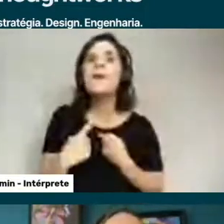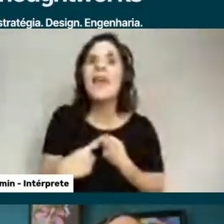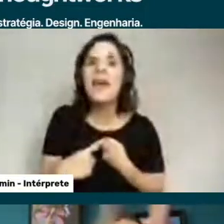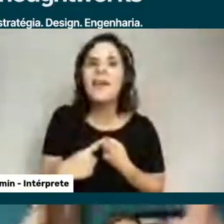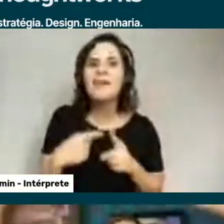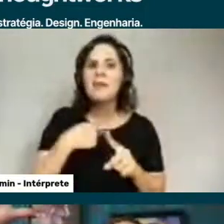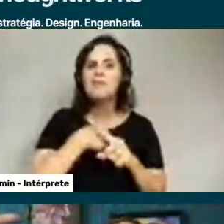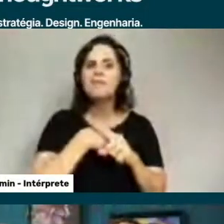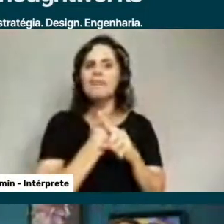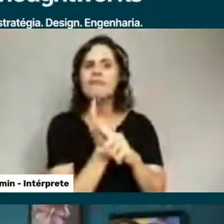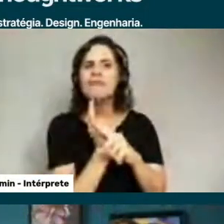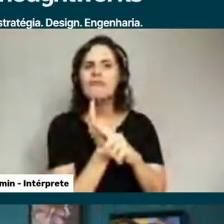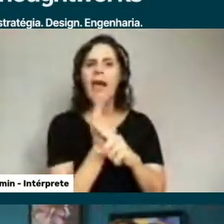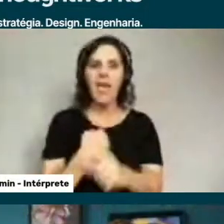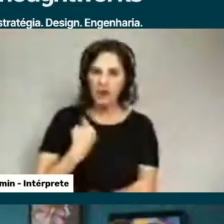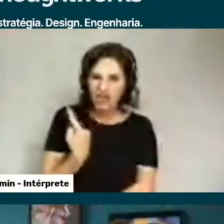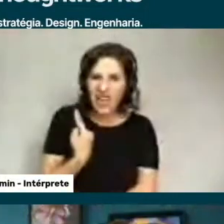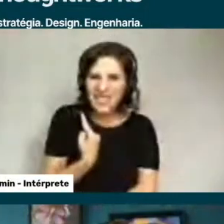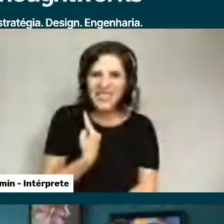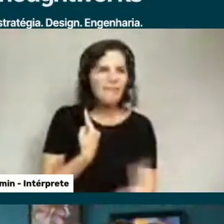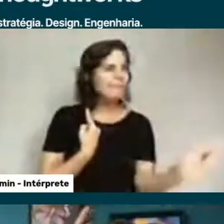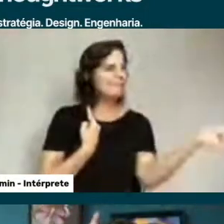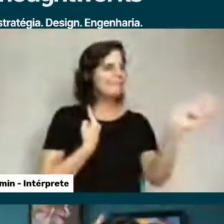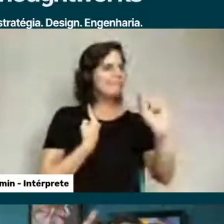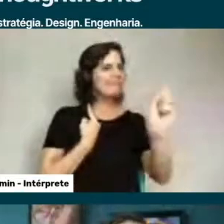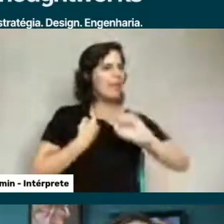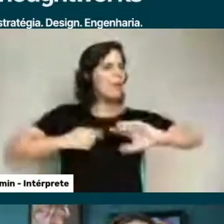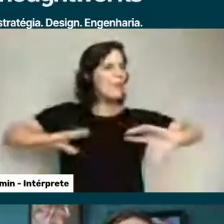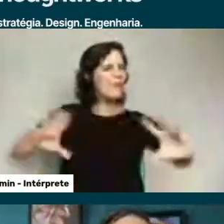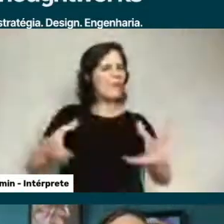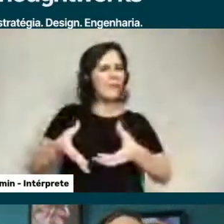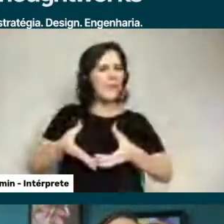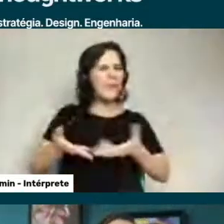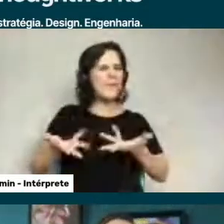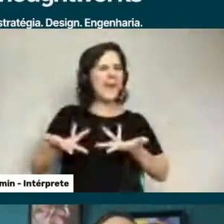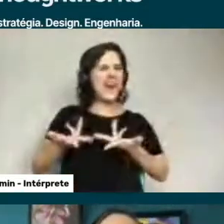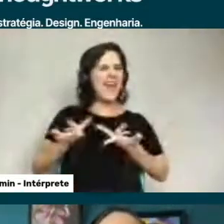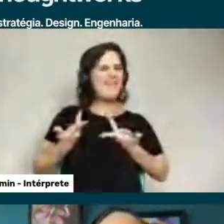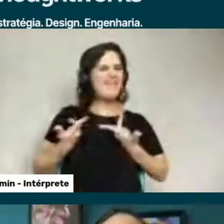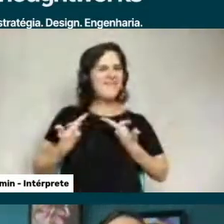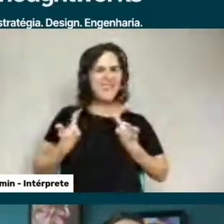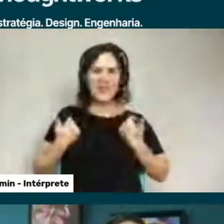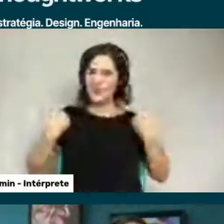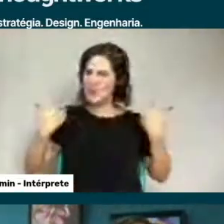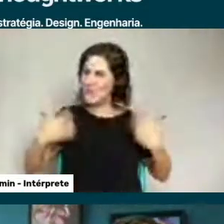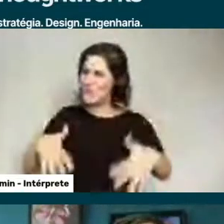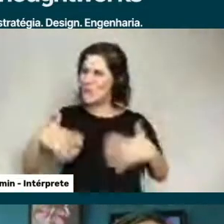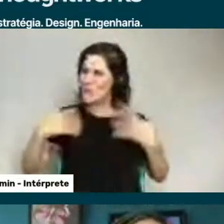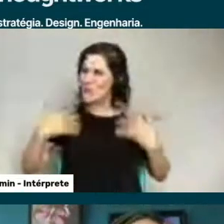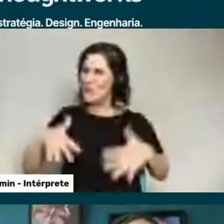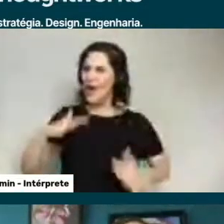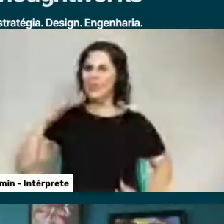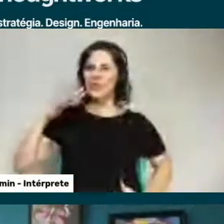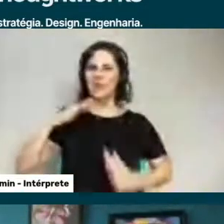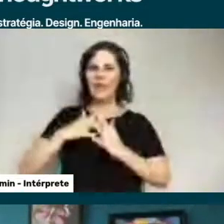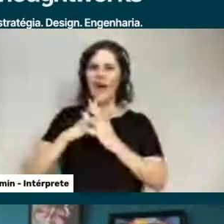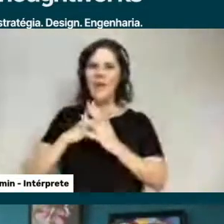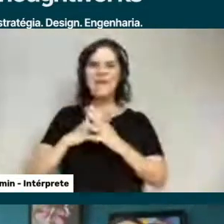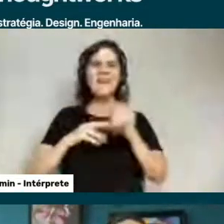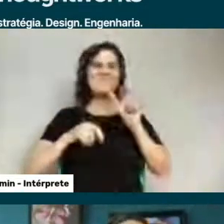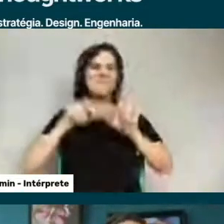só, estou aqui com um painel incrível, incrível, de pessoas que são nossas